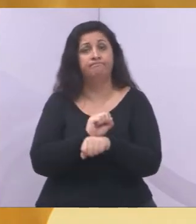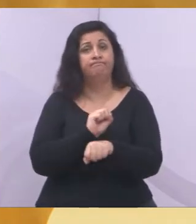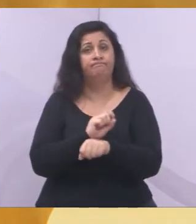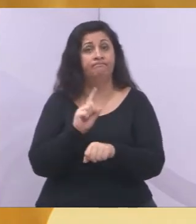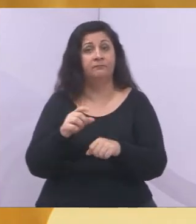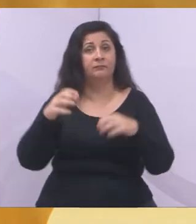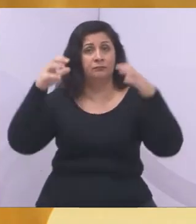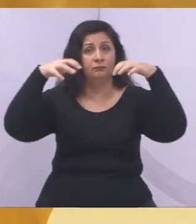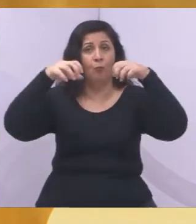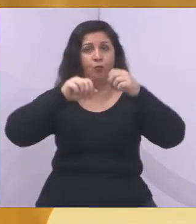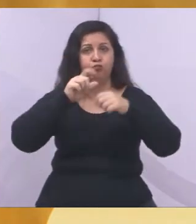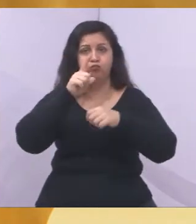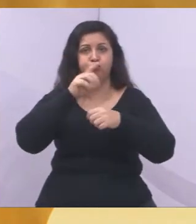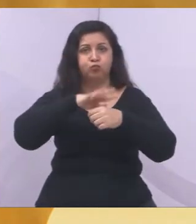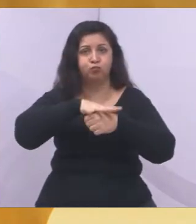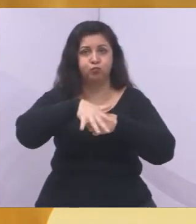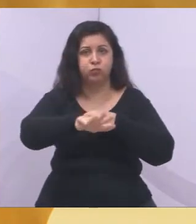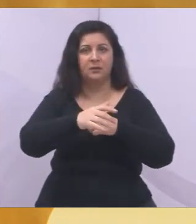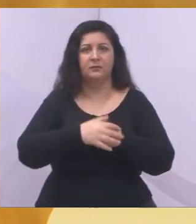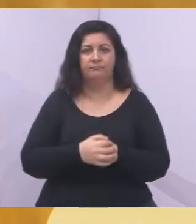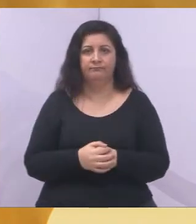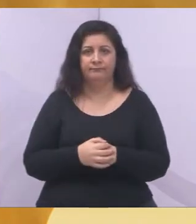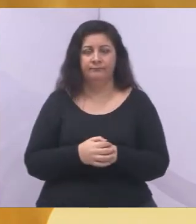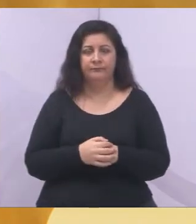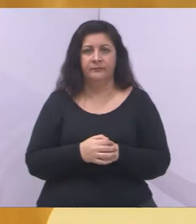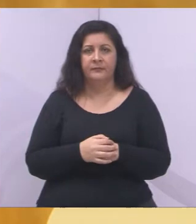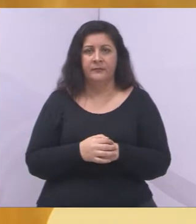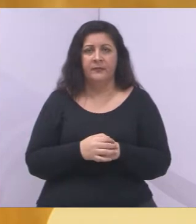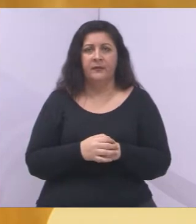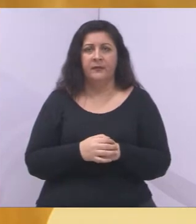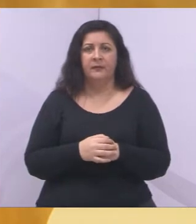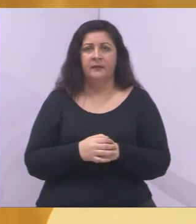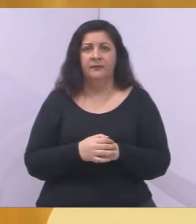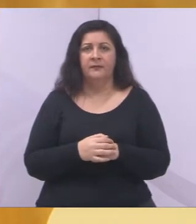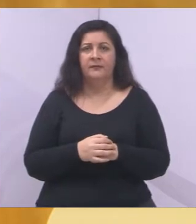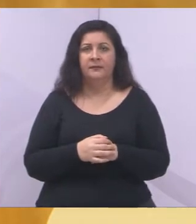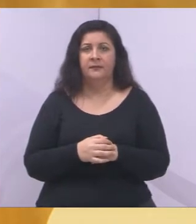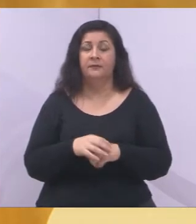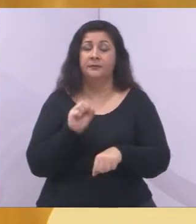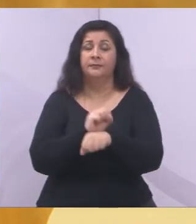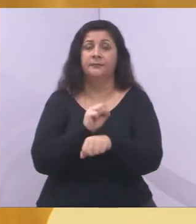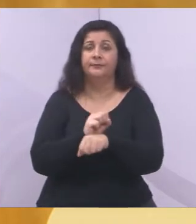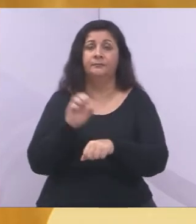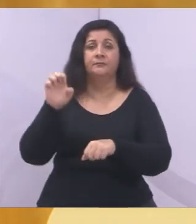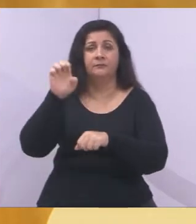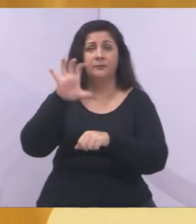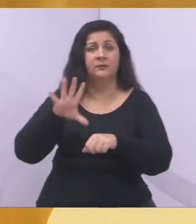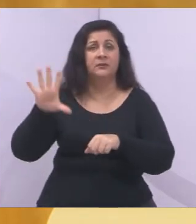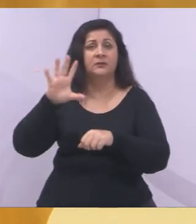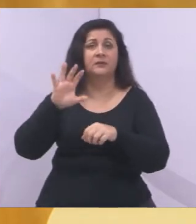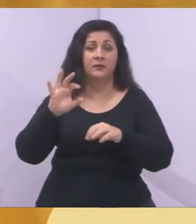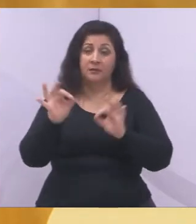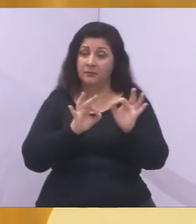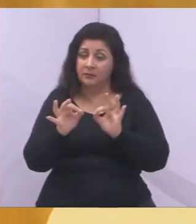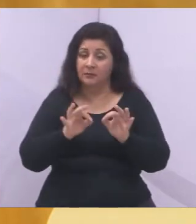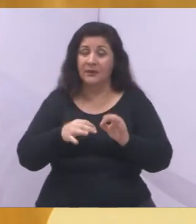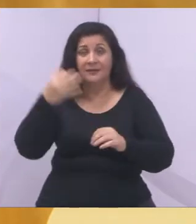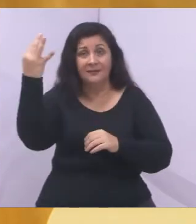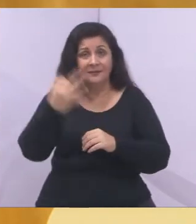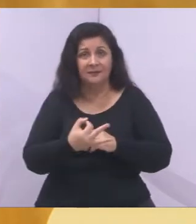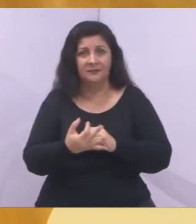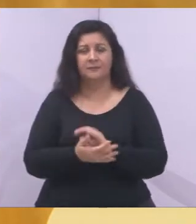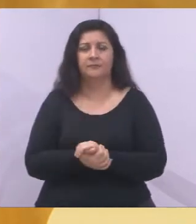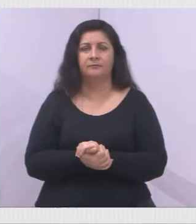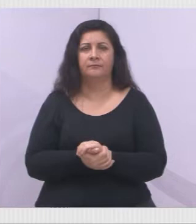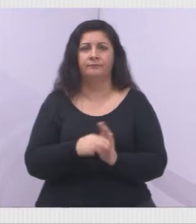aquela região de novo. Enquanto não se toma uma providência por parte do Estado para resolver o problema definitivo, né? Pode ir para o